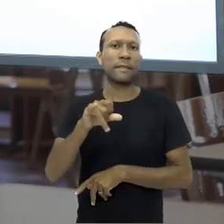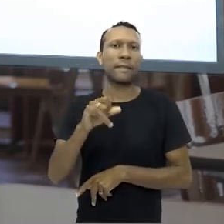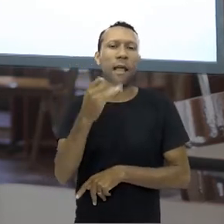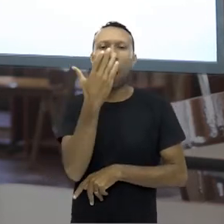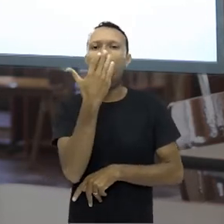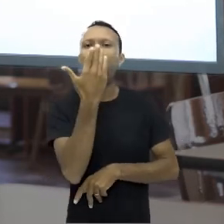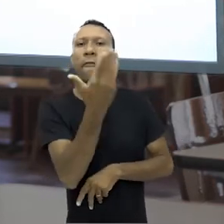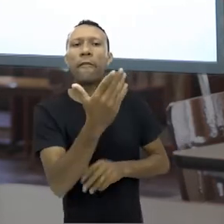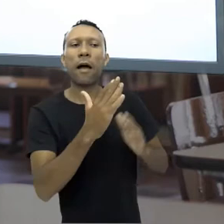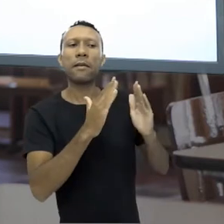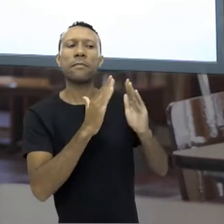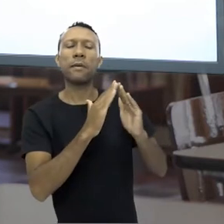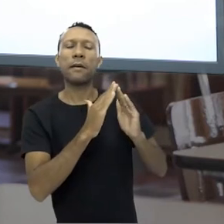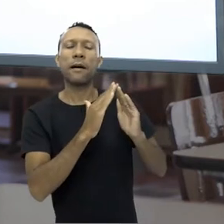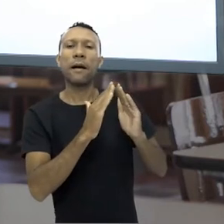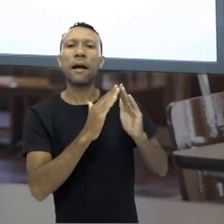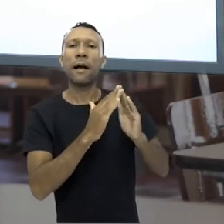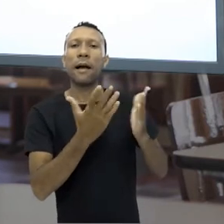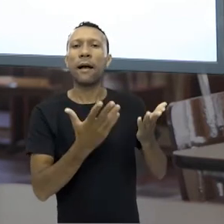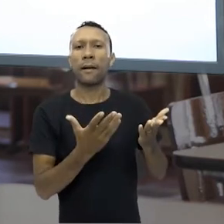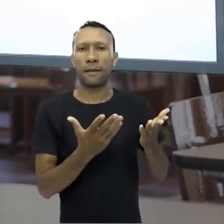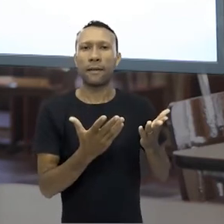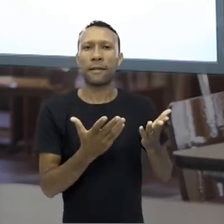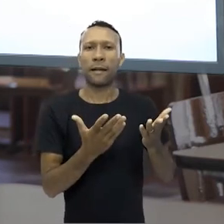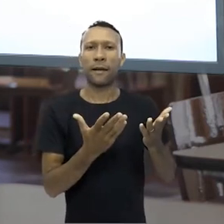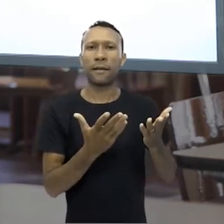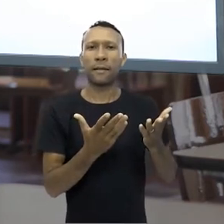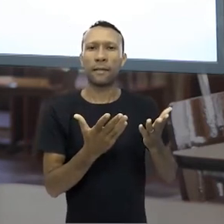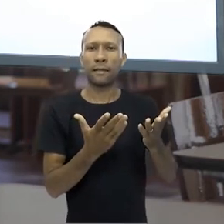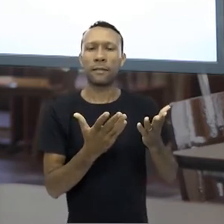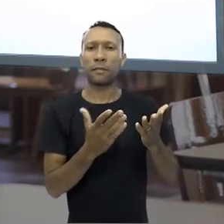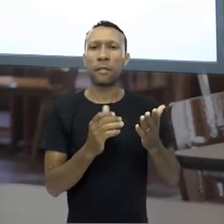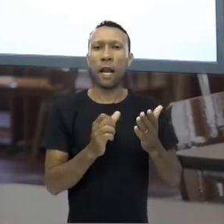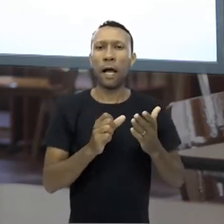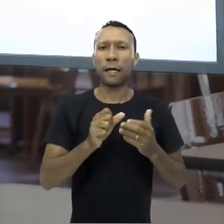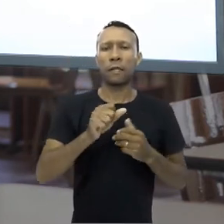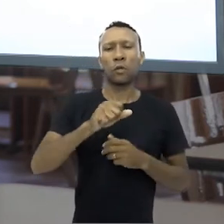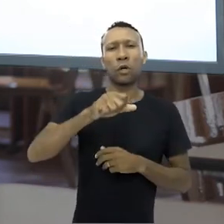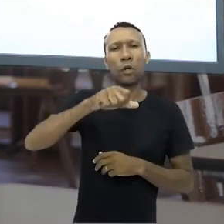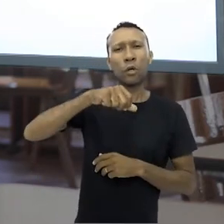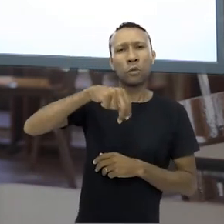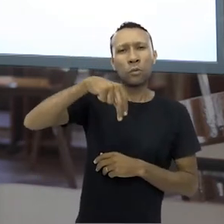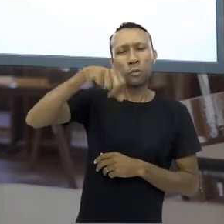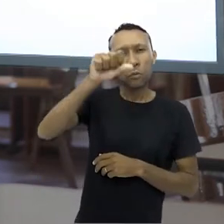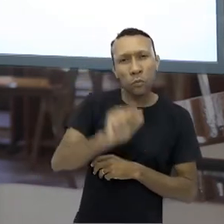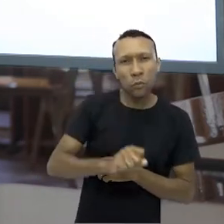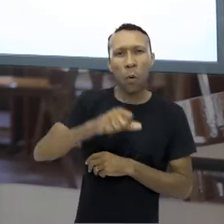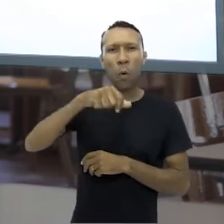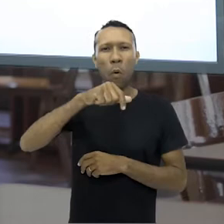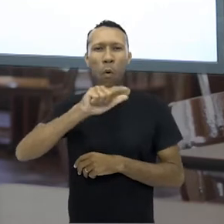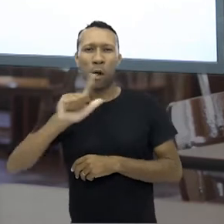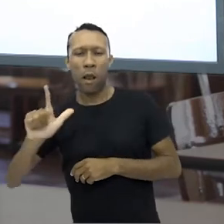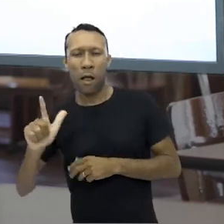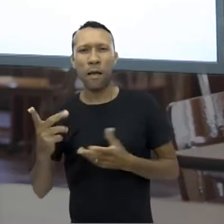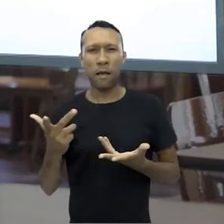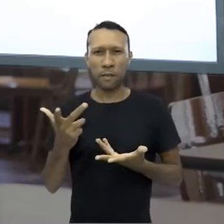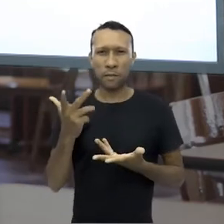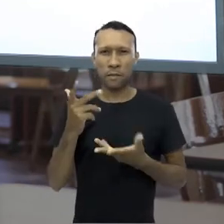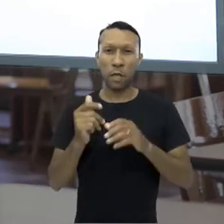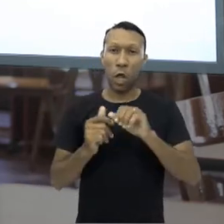parte frontal da minha casa, a parte da frente, vai ficar no lado sul, no lado oeste, tá